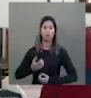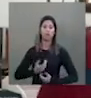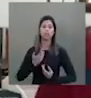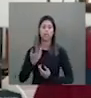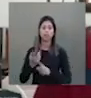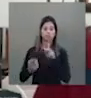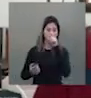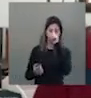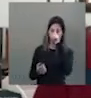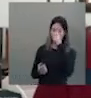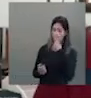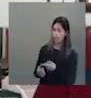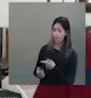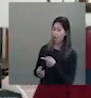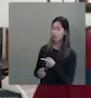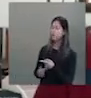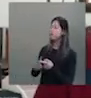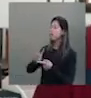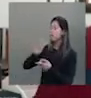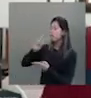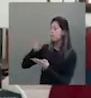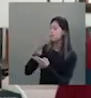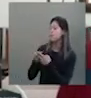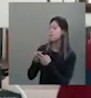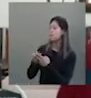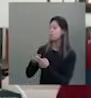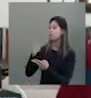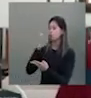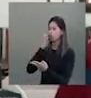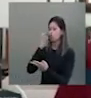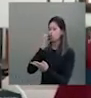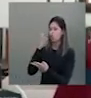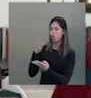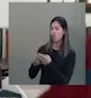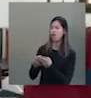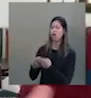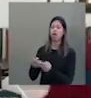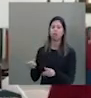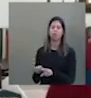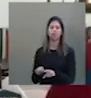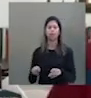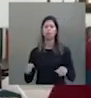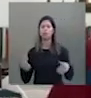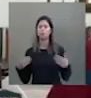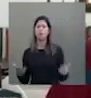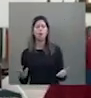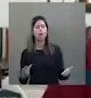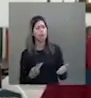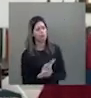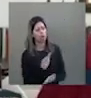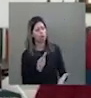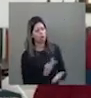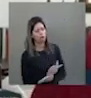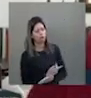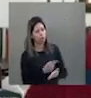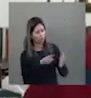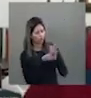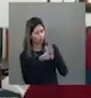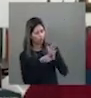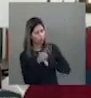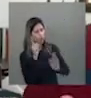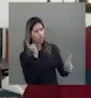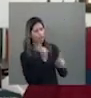lá os celulares dos caras, em tempo de não serem apagados. Qual é o erro desse inquérito? É